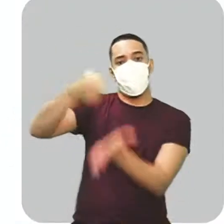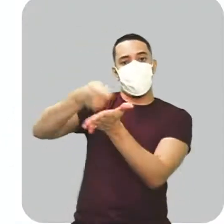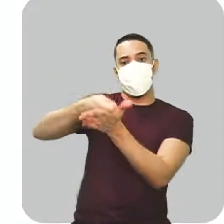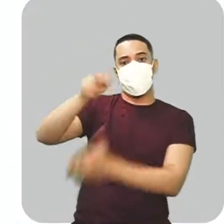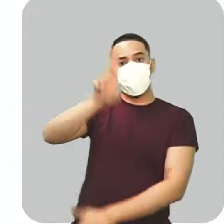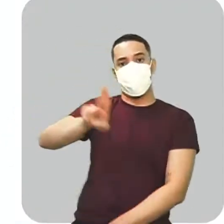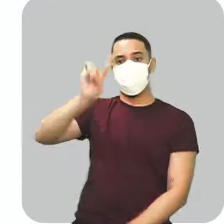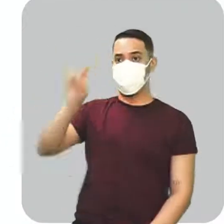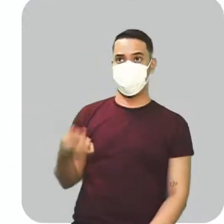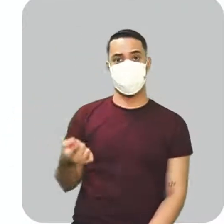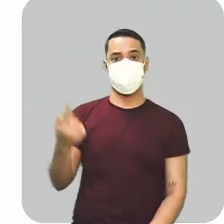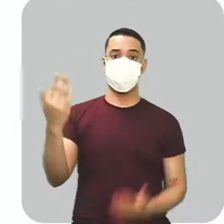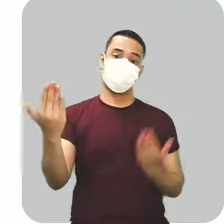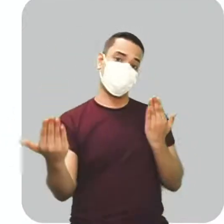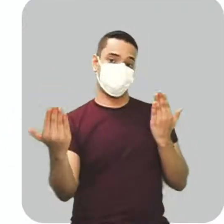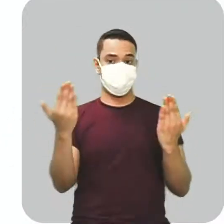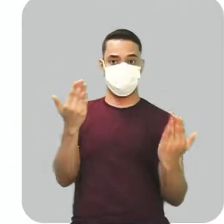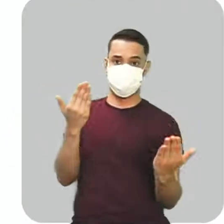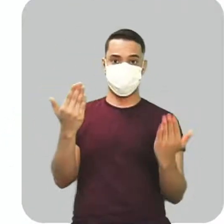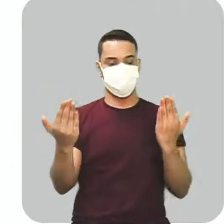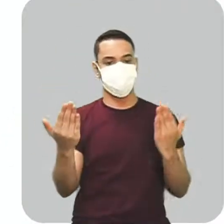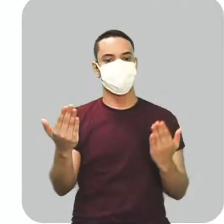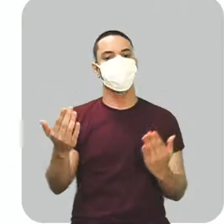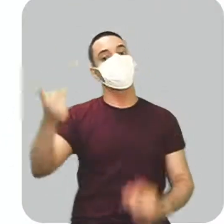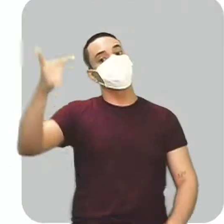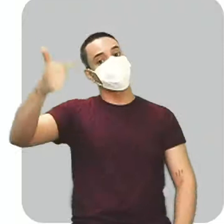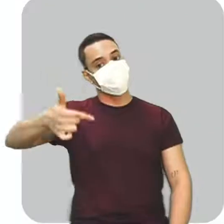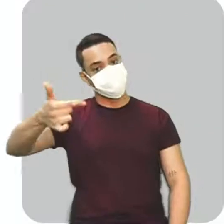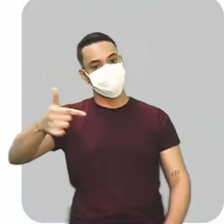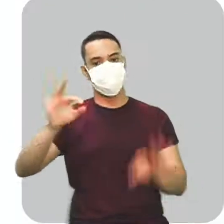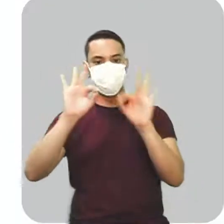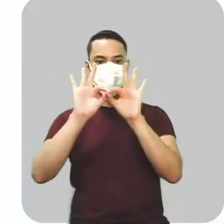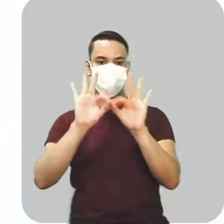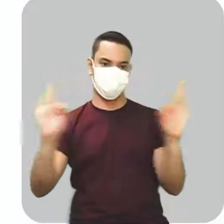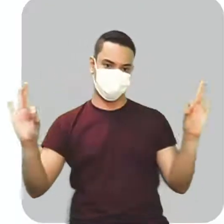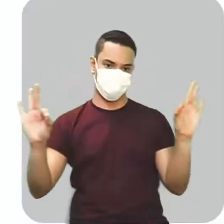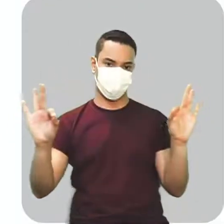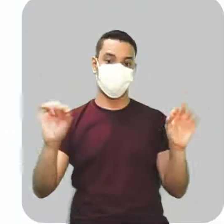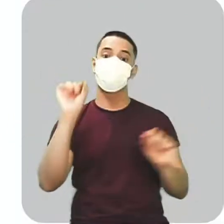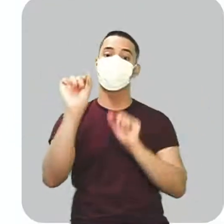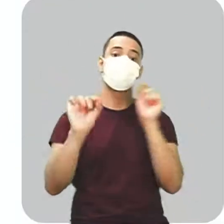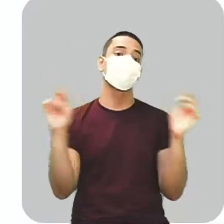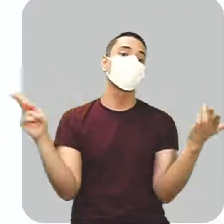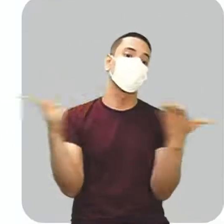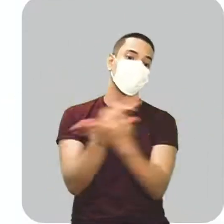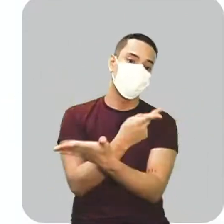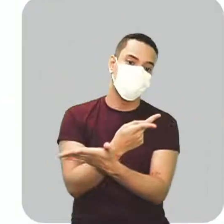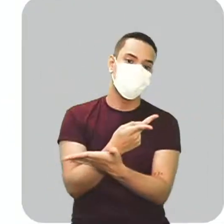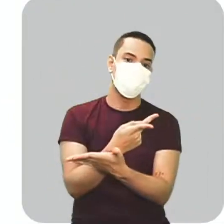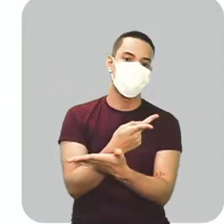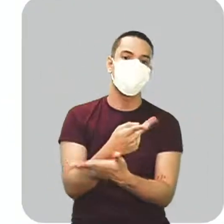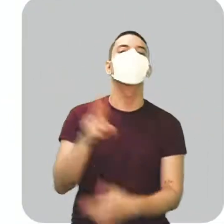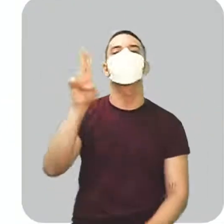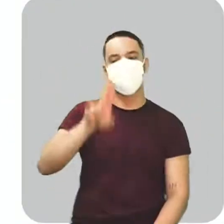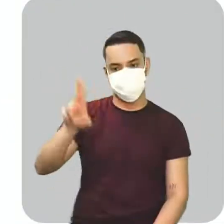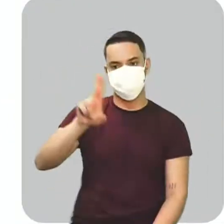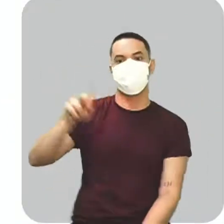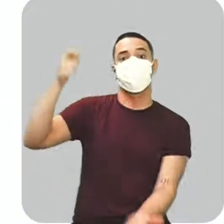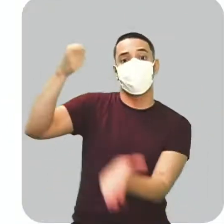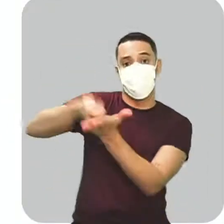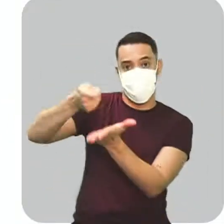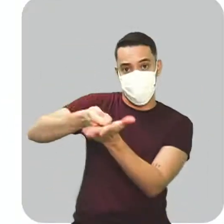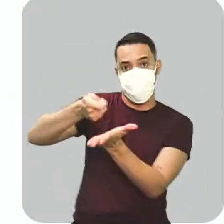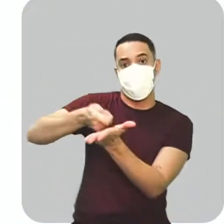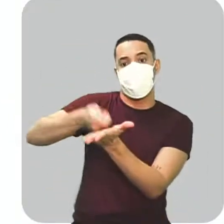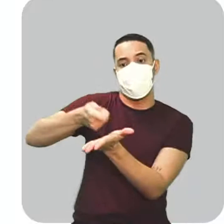bom? Já no segundo, que tá na ordem inversa, o que aconteceu? O uso vai ser obrigatório,